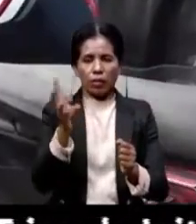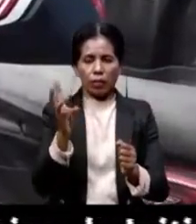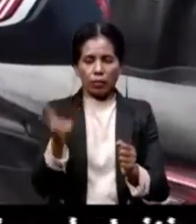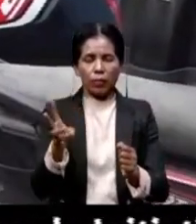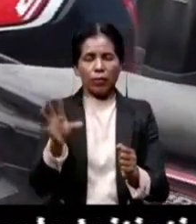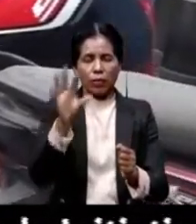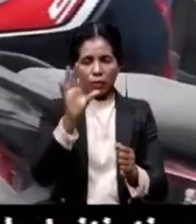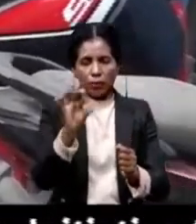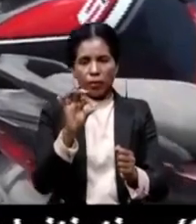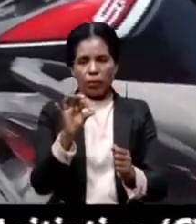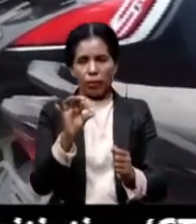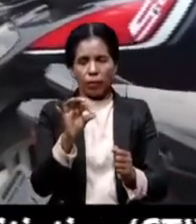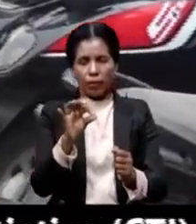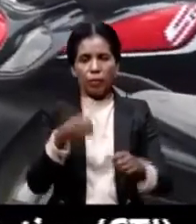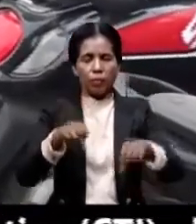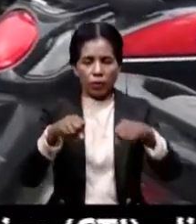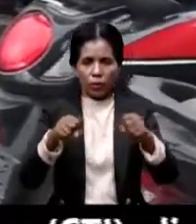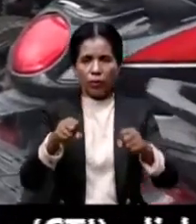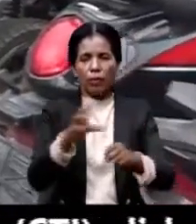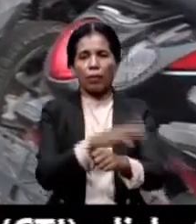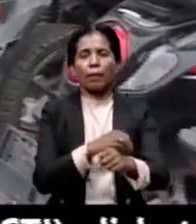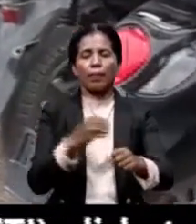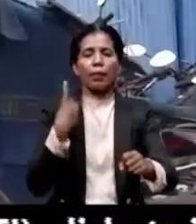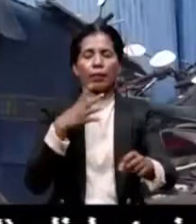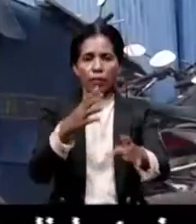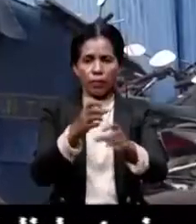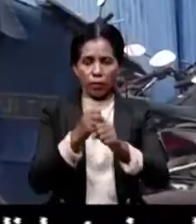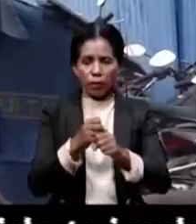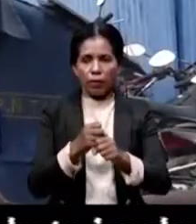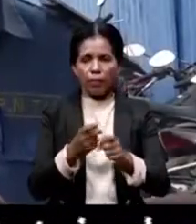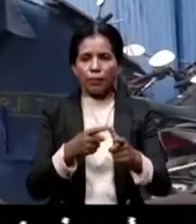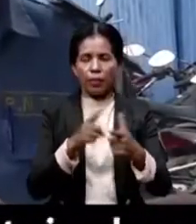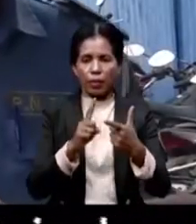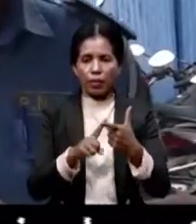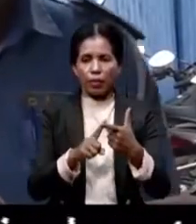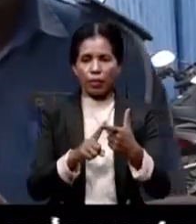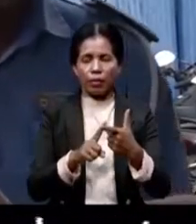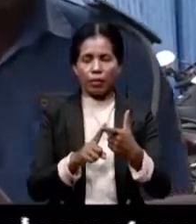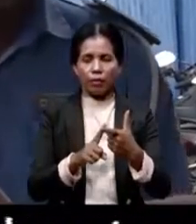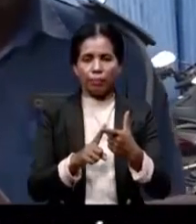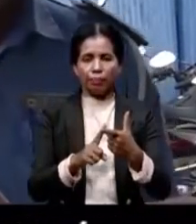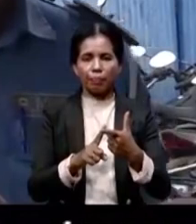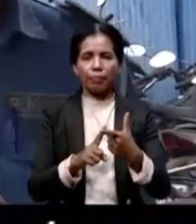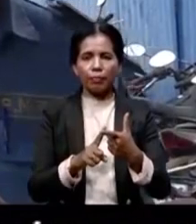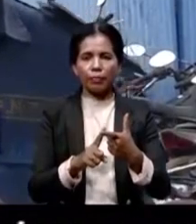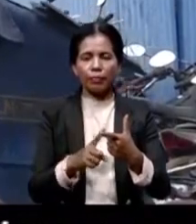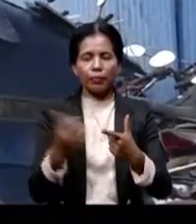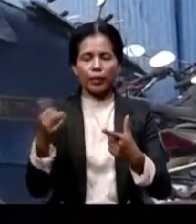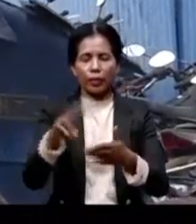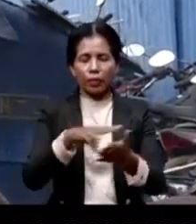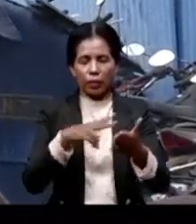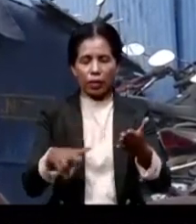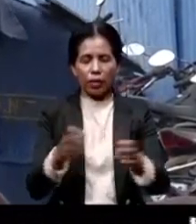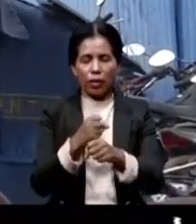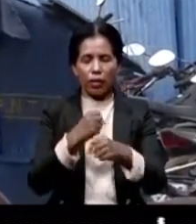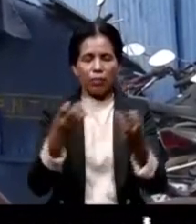369 motor ita prende i violações nebe maksira komete para kliu